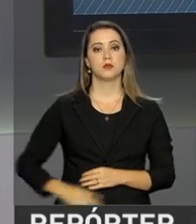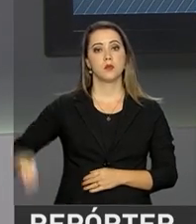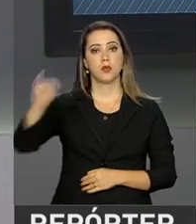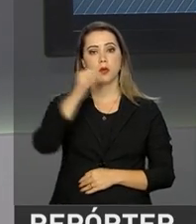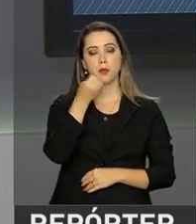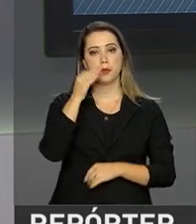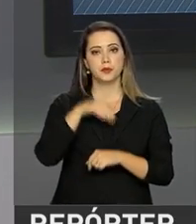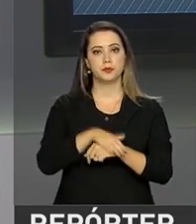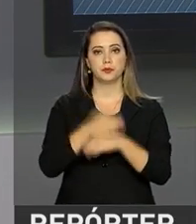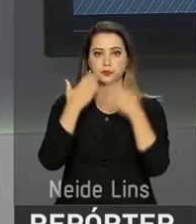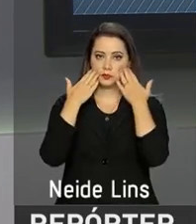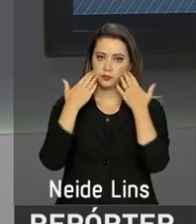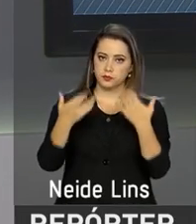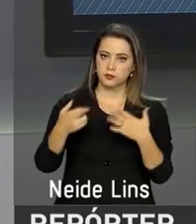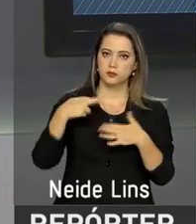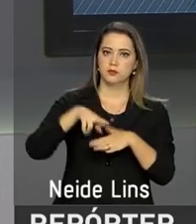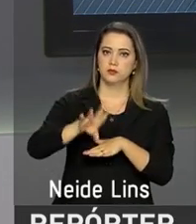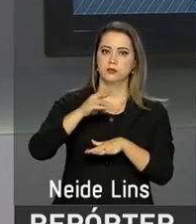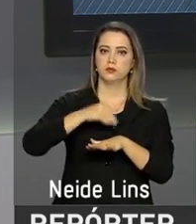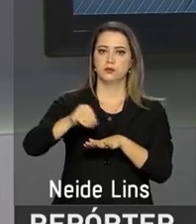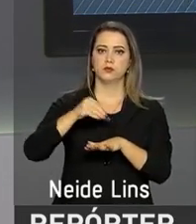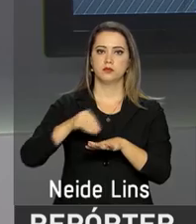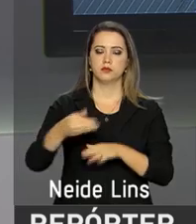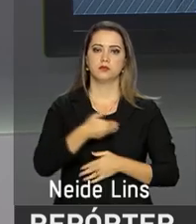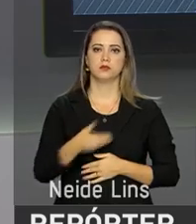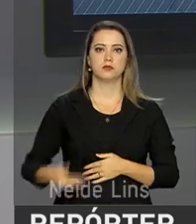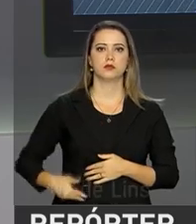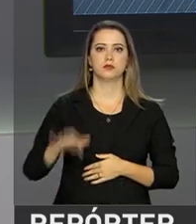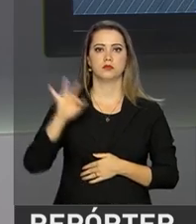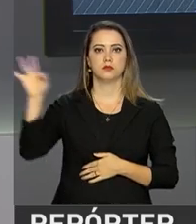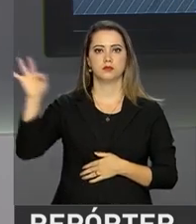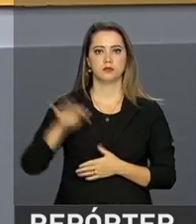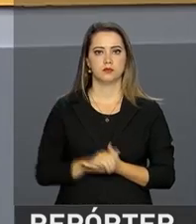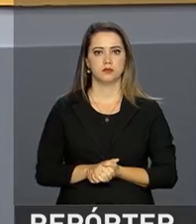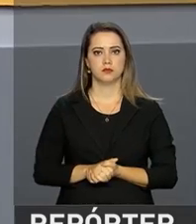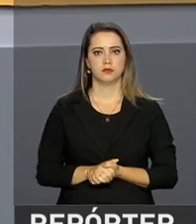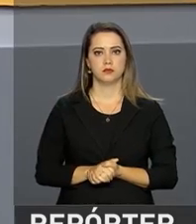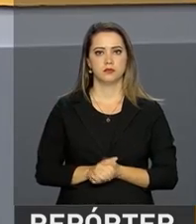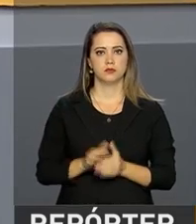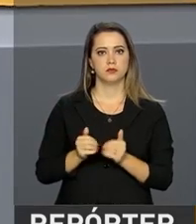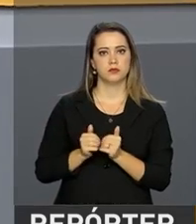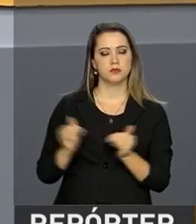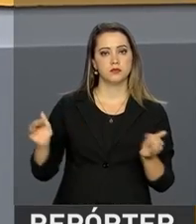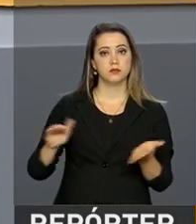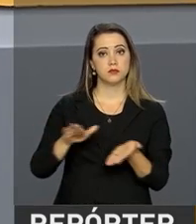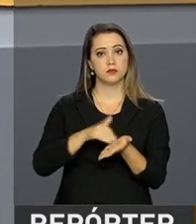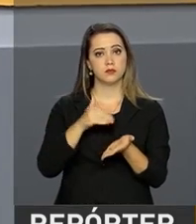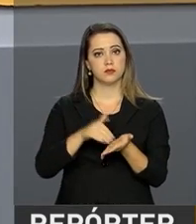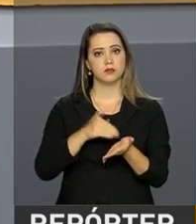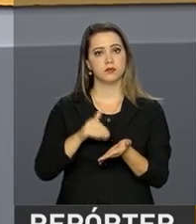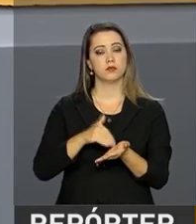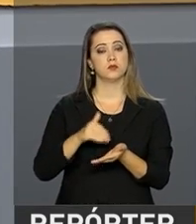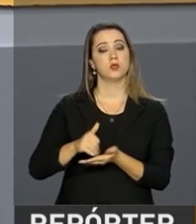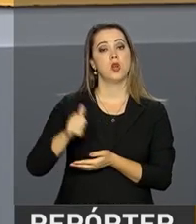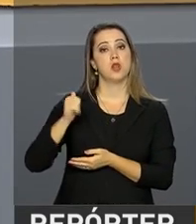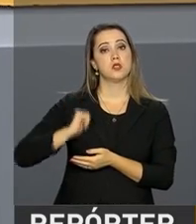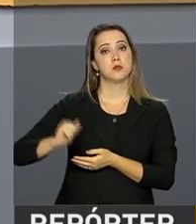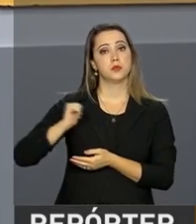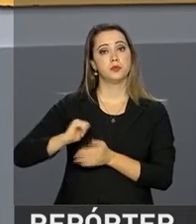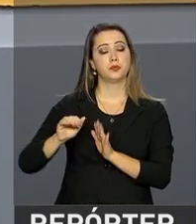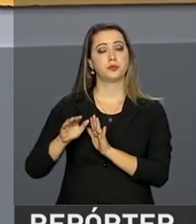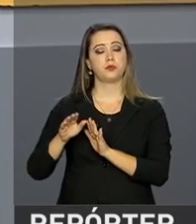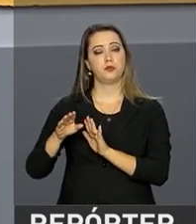Olá, boa noite. No ar o repórter NBR com as notícias do governo federal. Estão abertas as inscrições às bolsas do